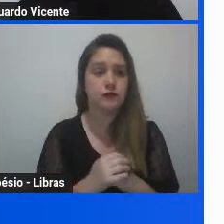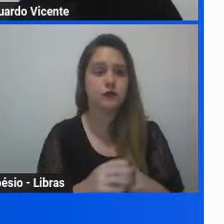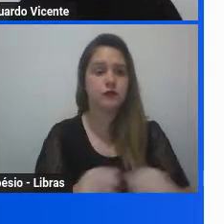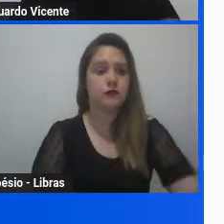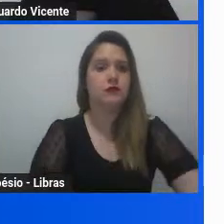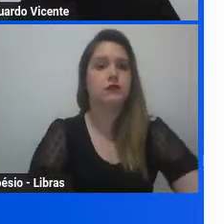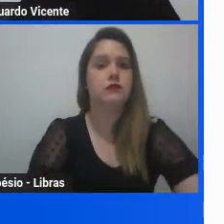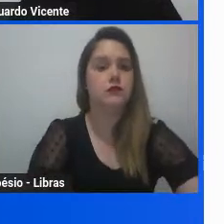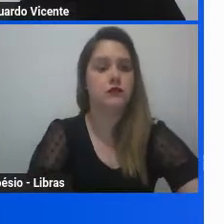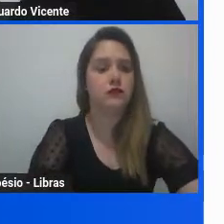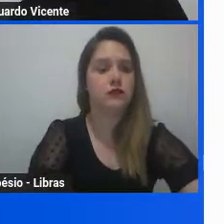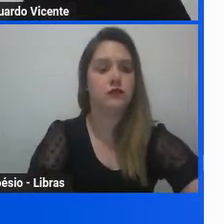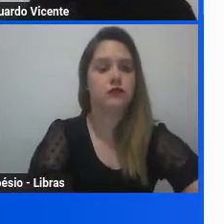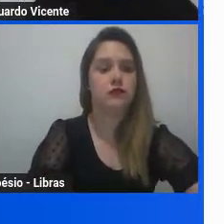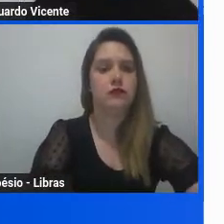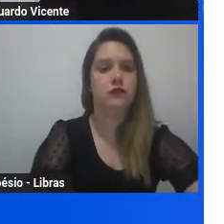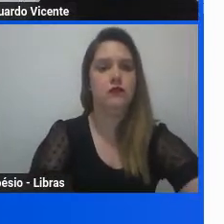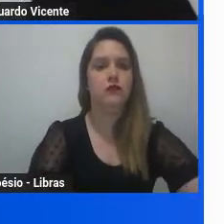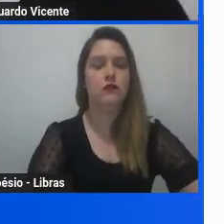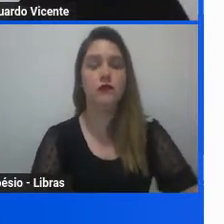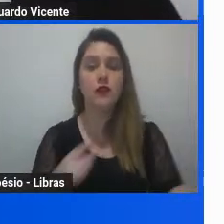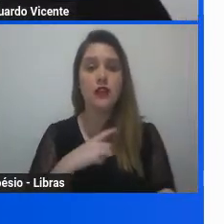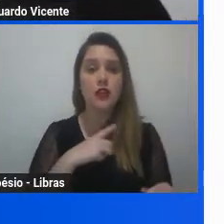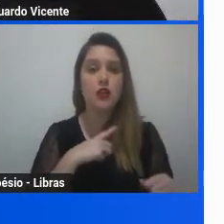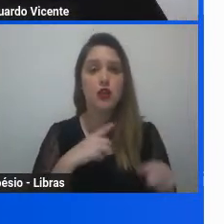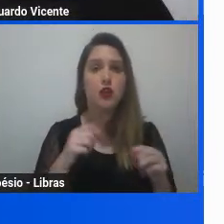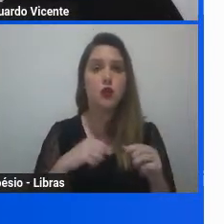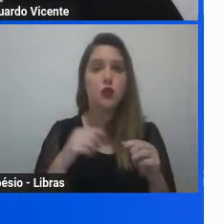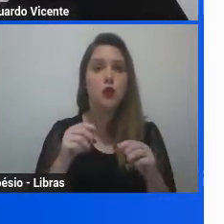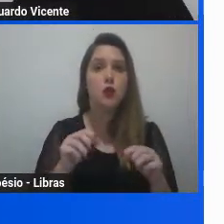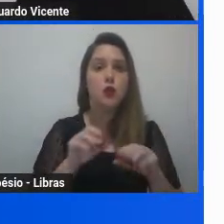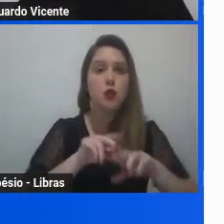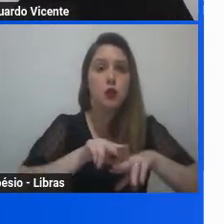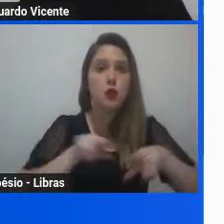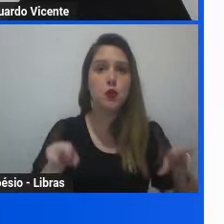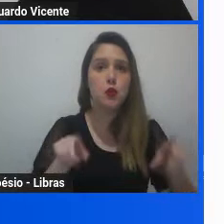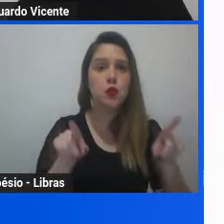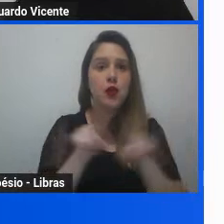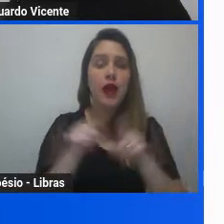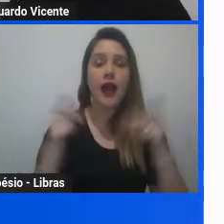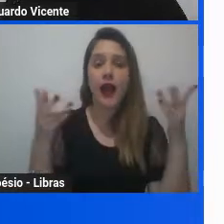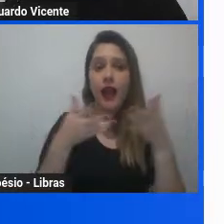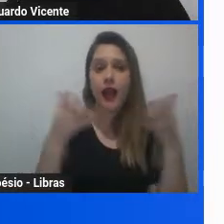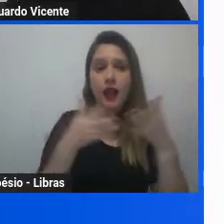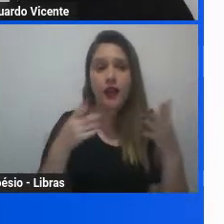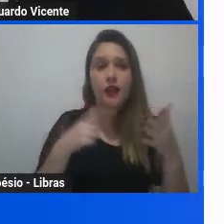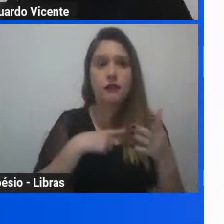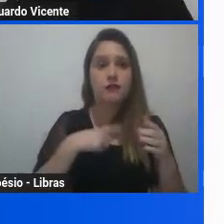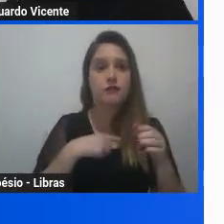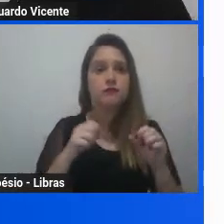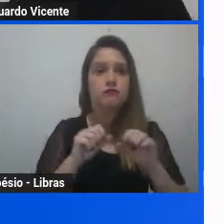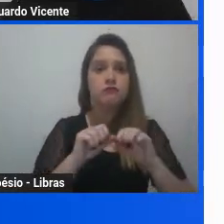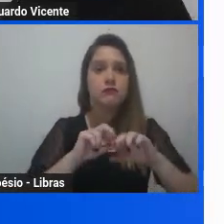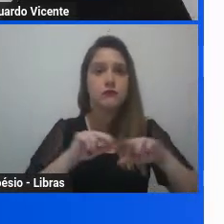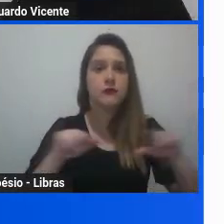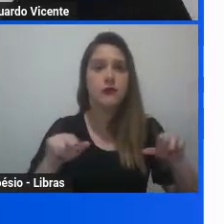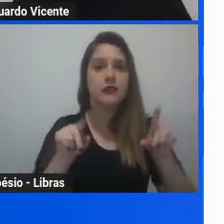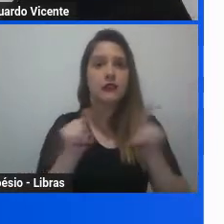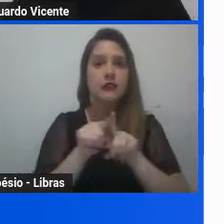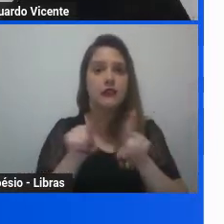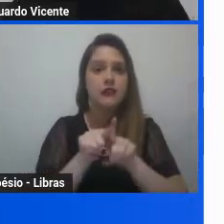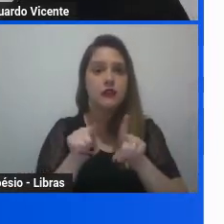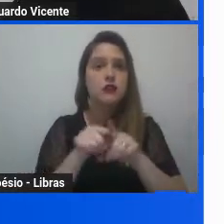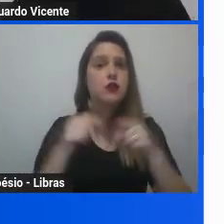Vamos entrar agora em emergências traumáticas. Falamos até agora sobre emergências clínicas, né? As